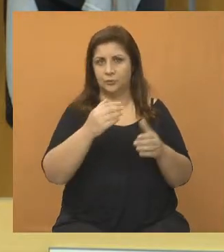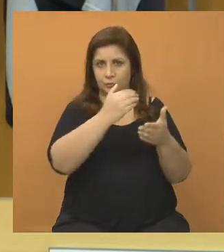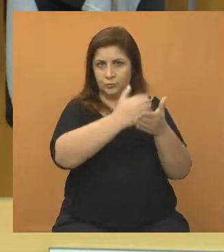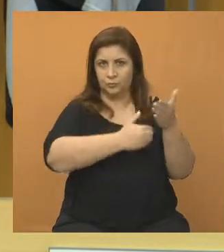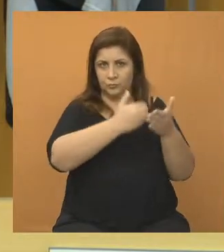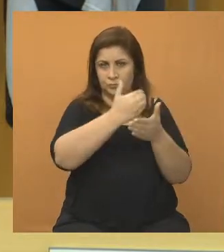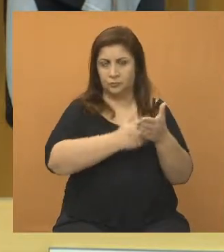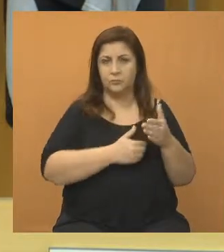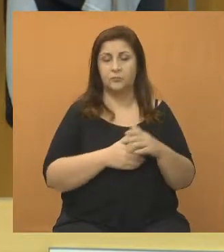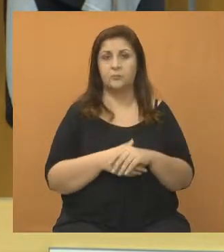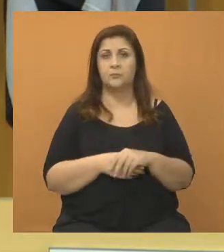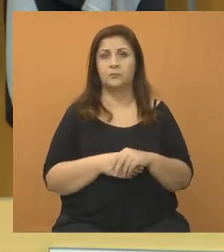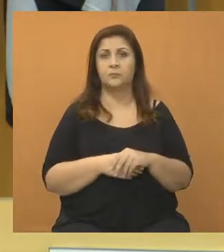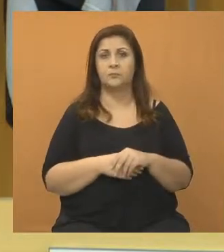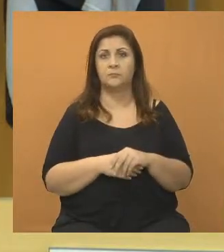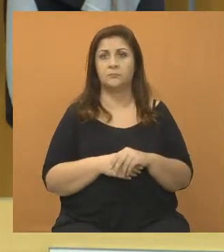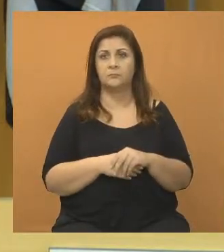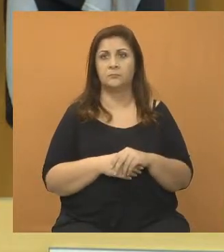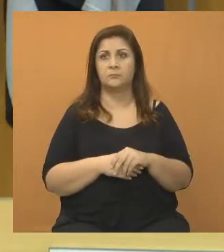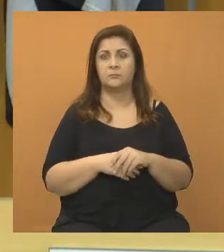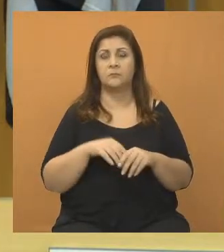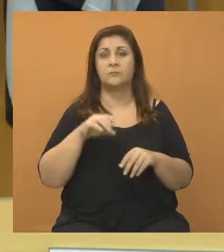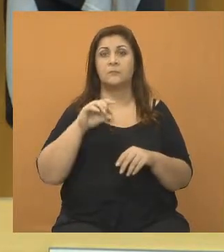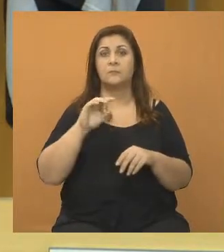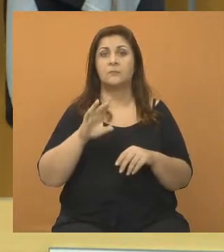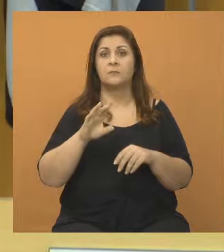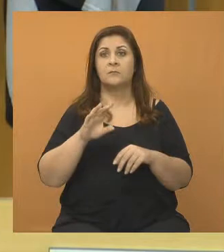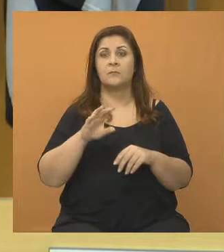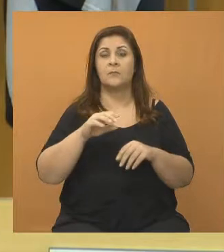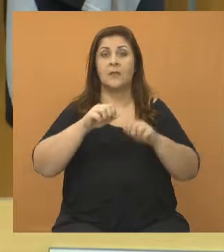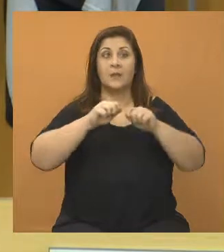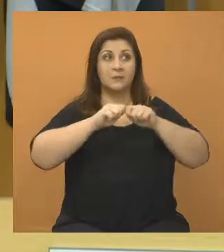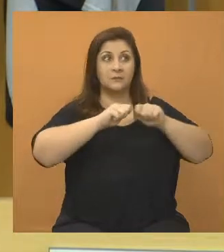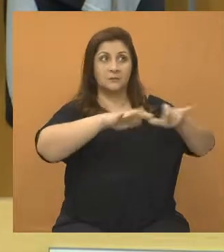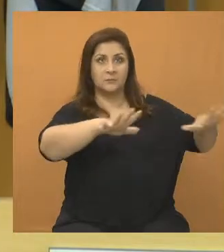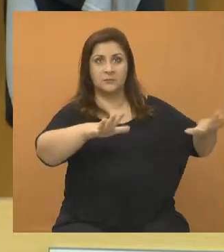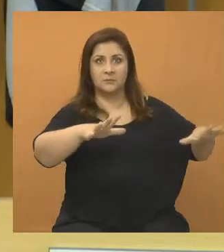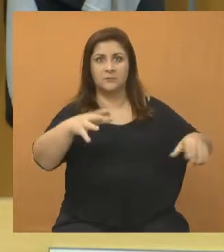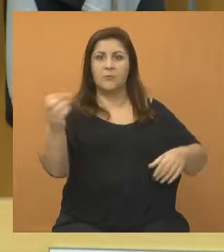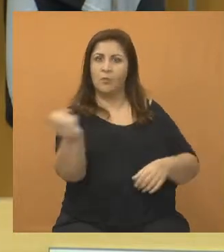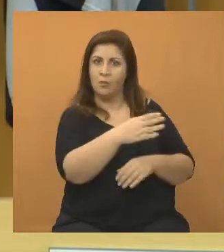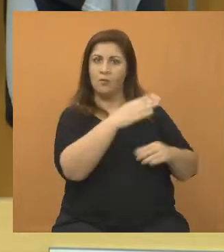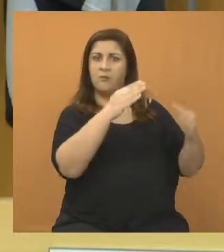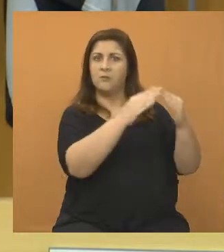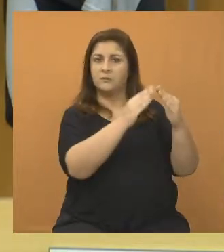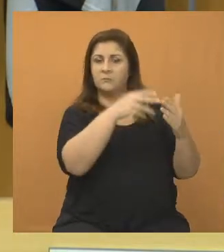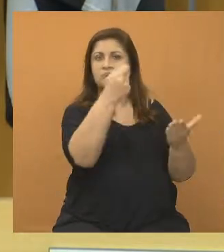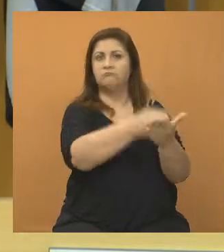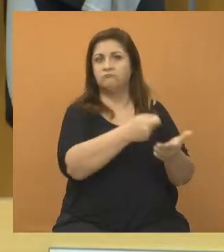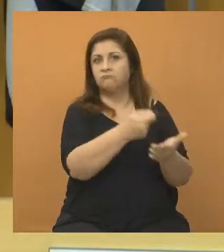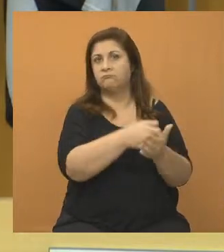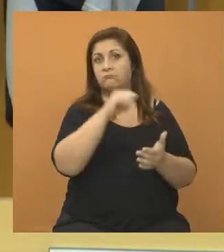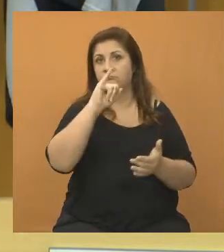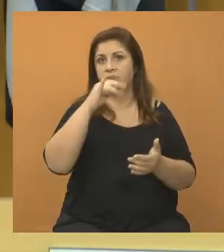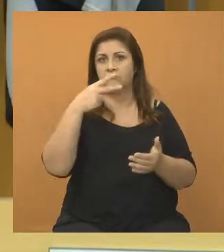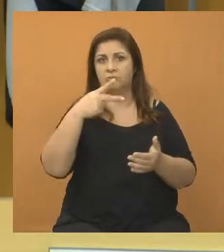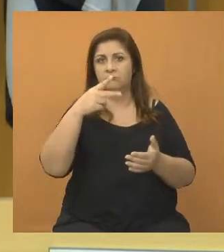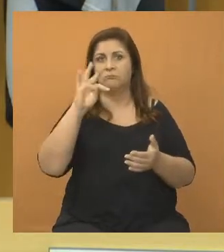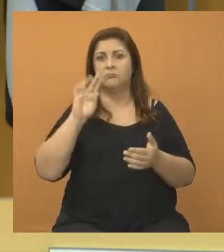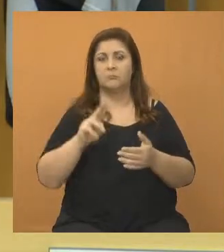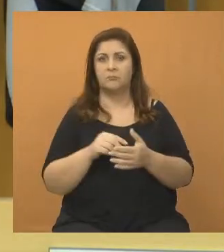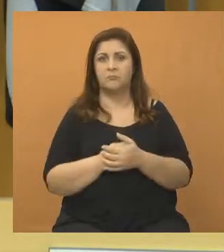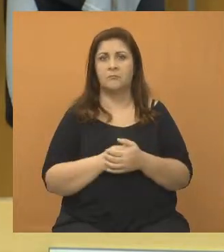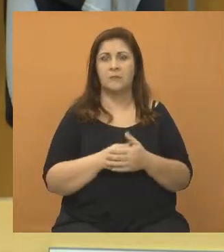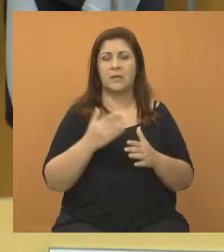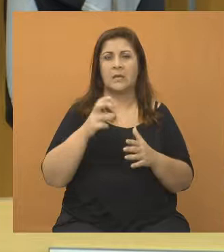foram aprovadas, só a expansão já recupera, né? Você tem uma expansão aí em torno de 5% ao ano, às